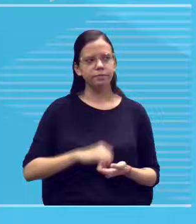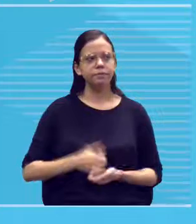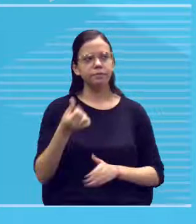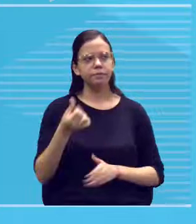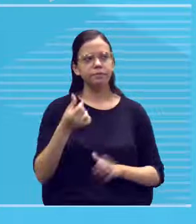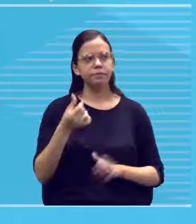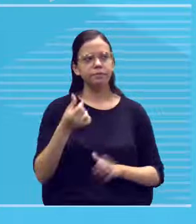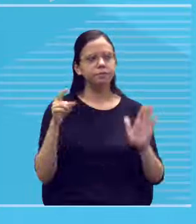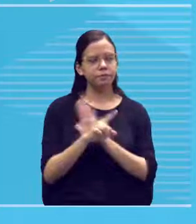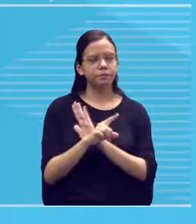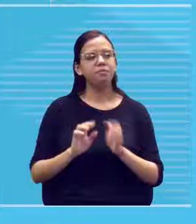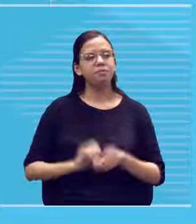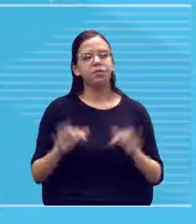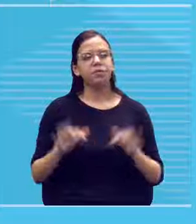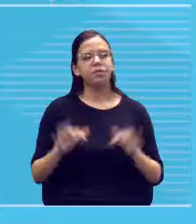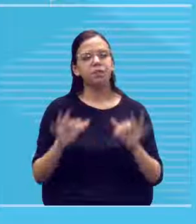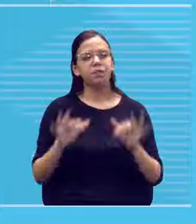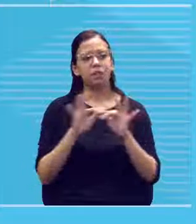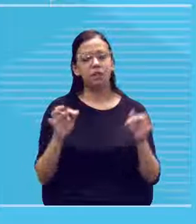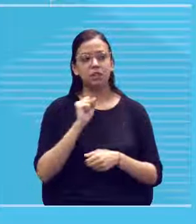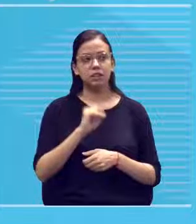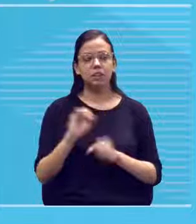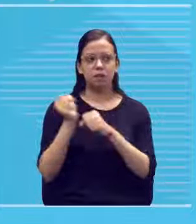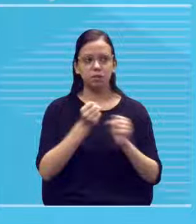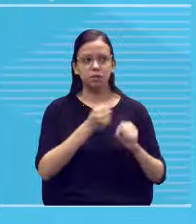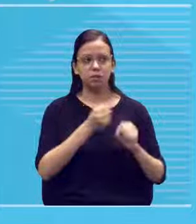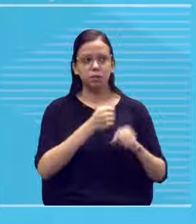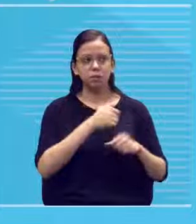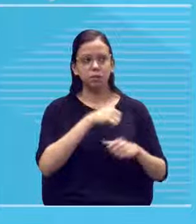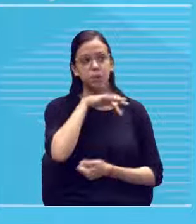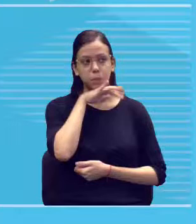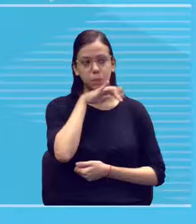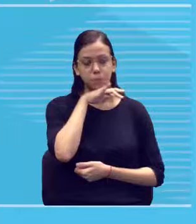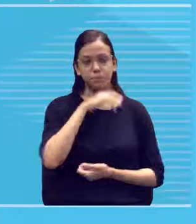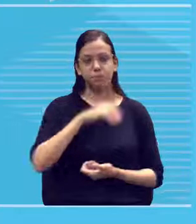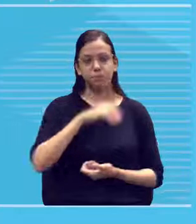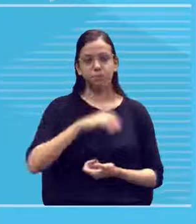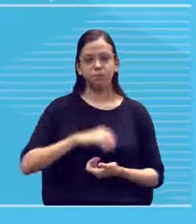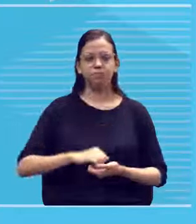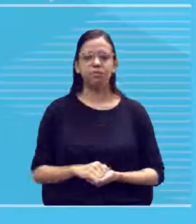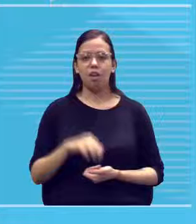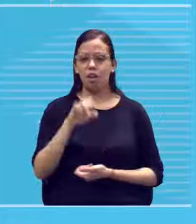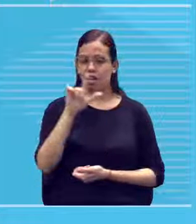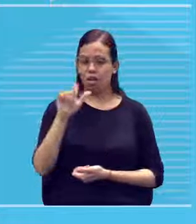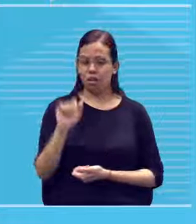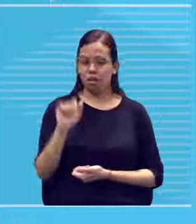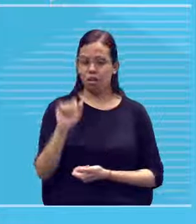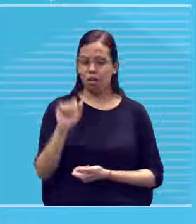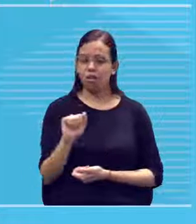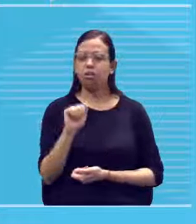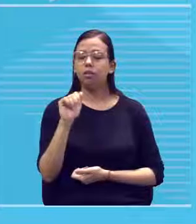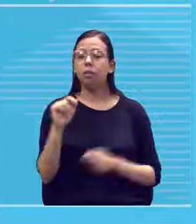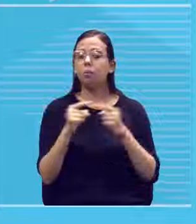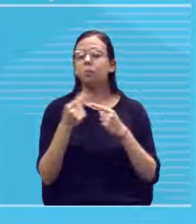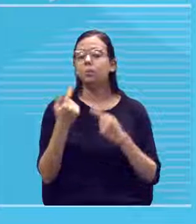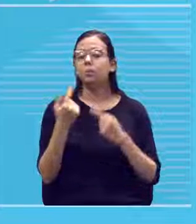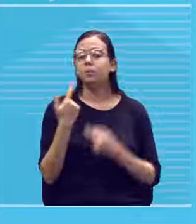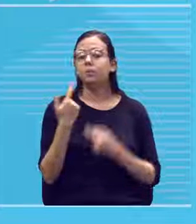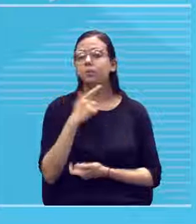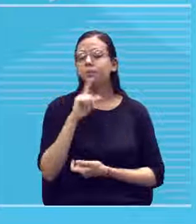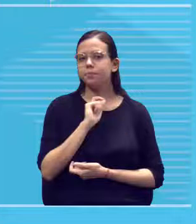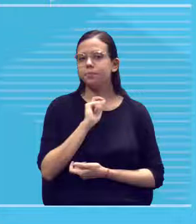trecho casa vassoura não preste é ela e se ela se refere a quem